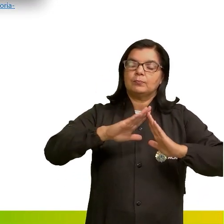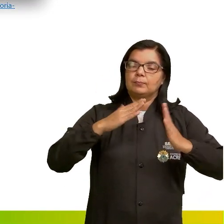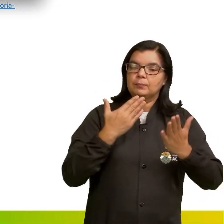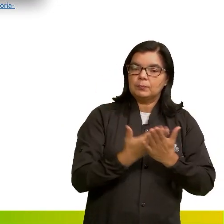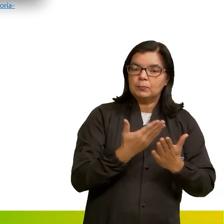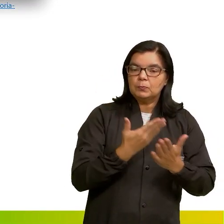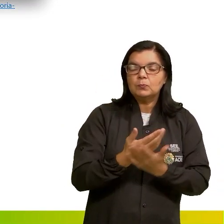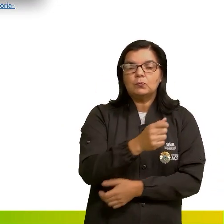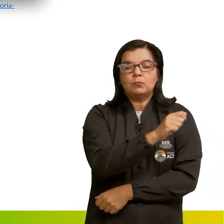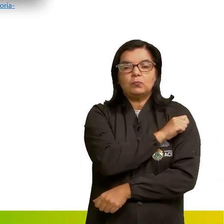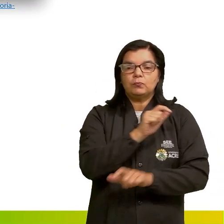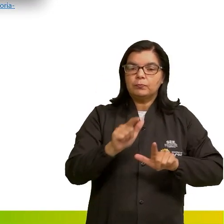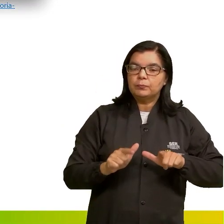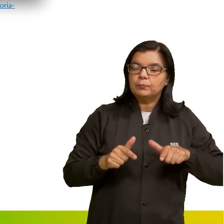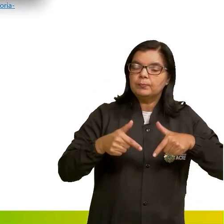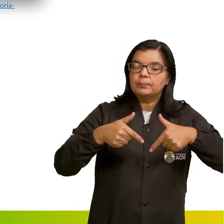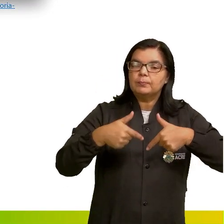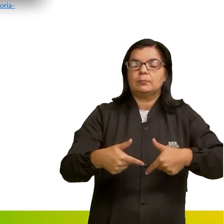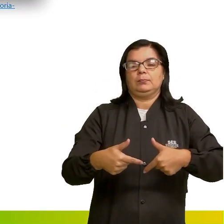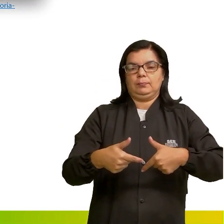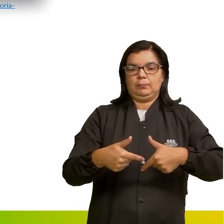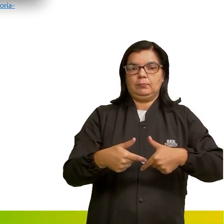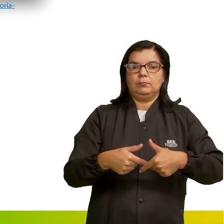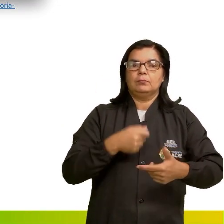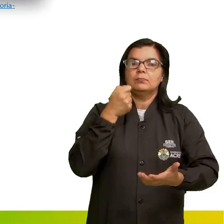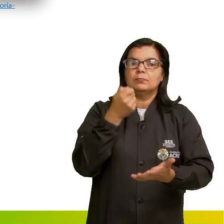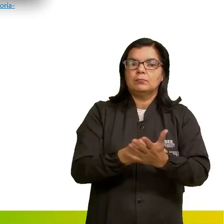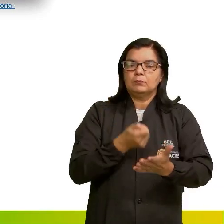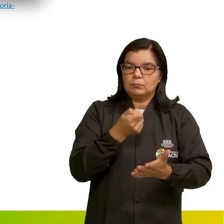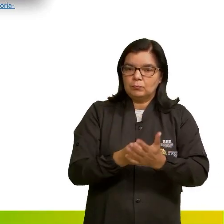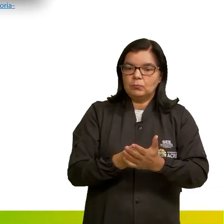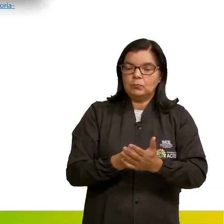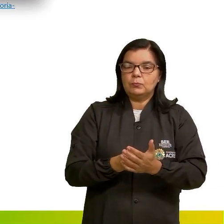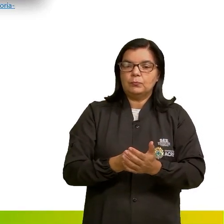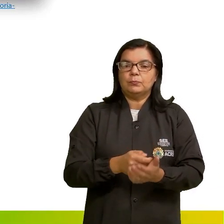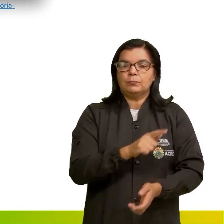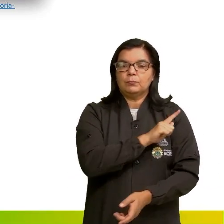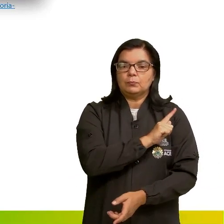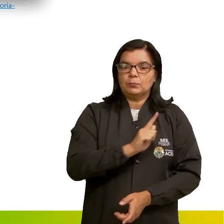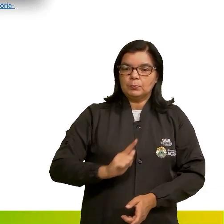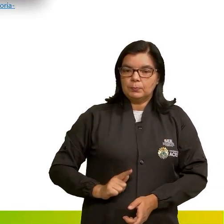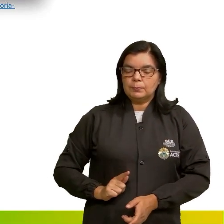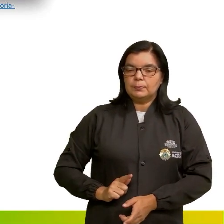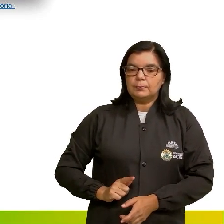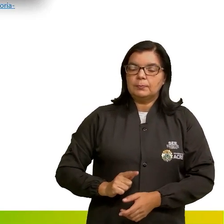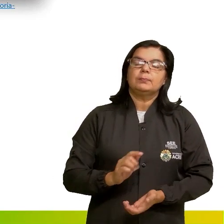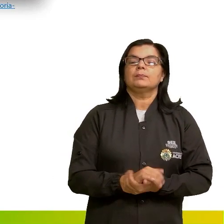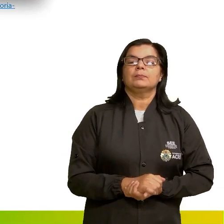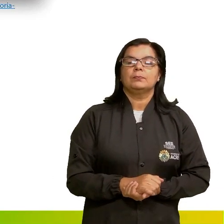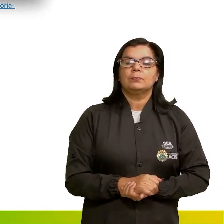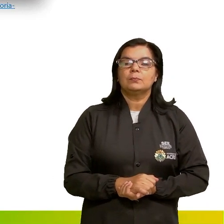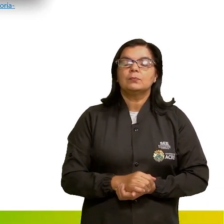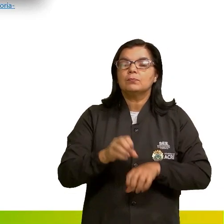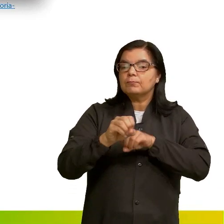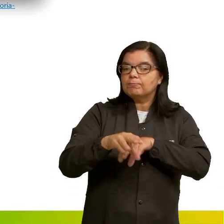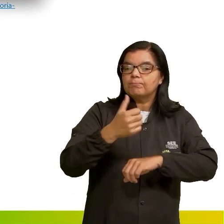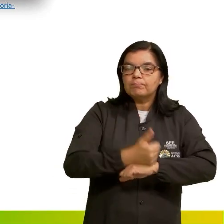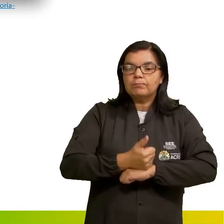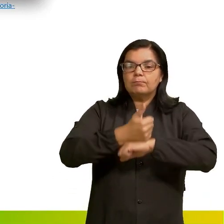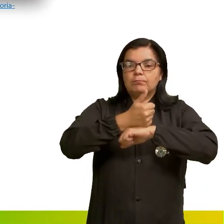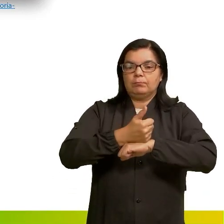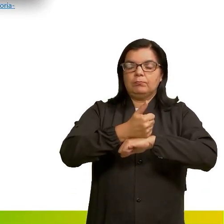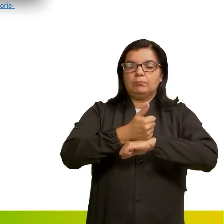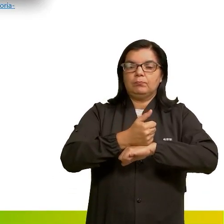se manifestando no sentido de exigir do poder público brasileiro educação com qualidade e